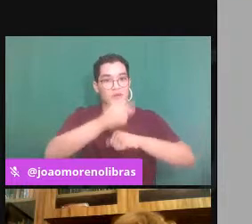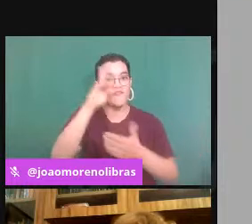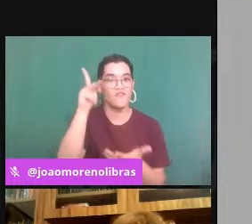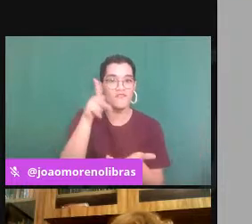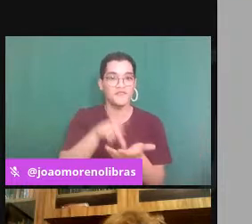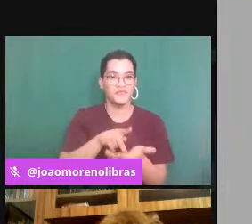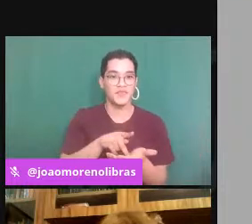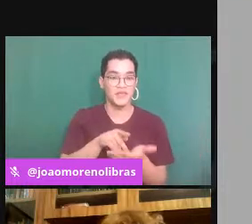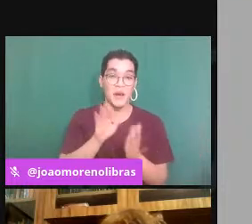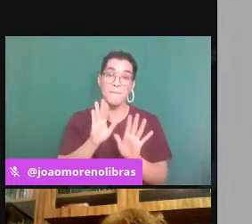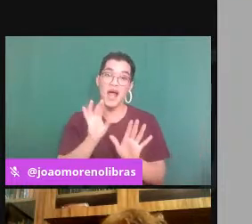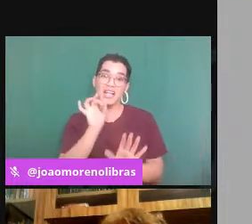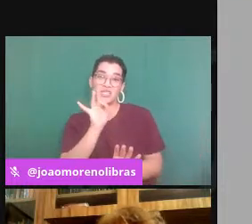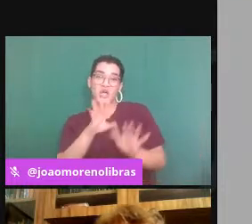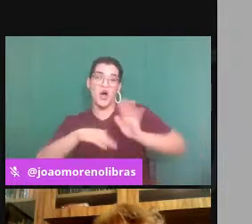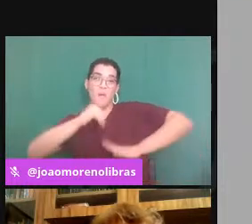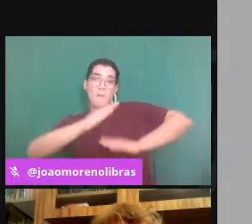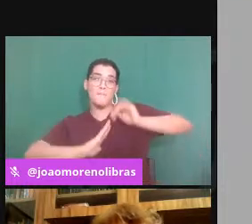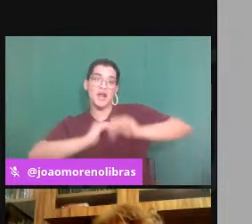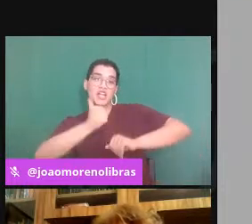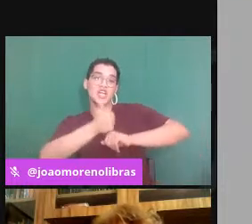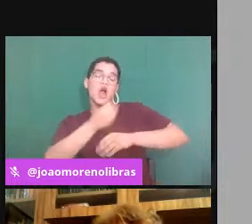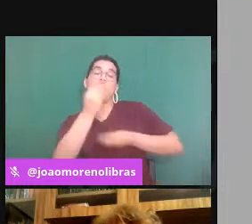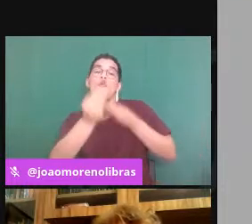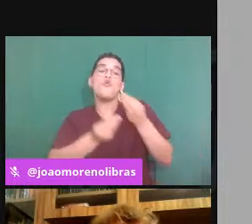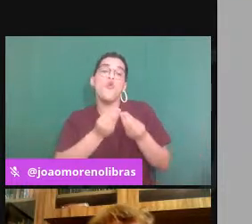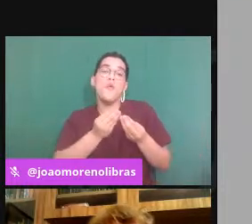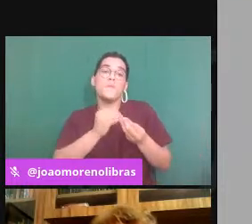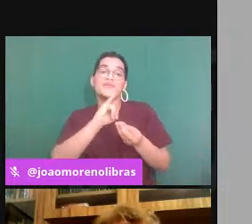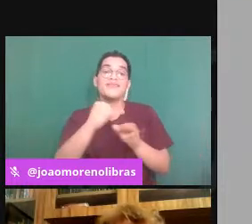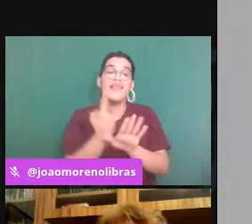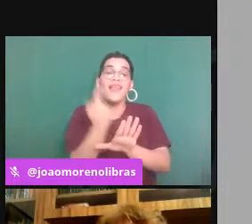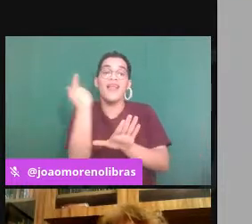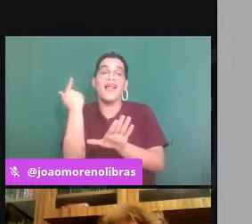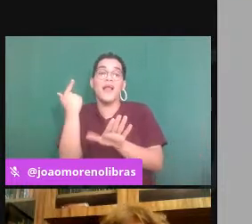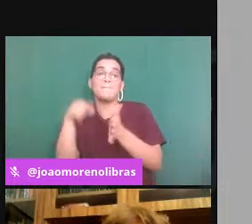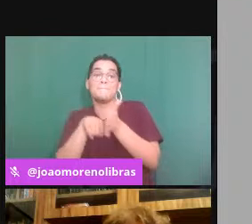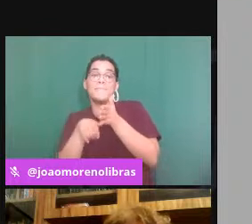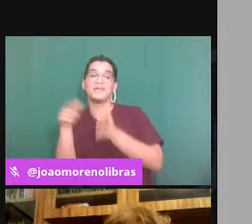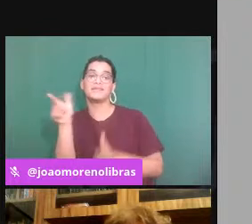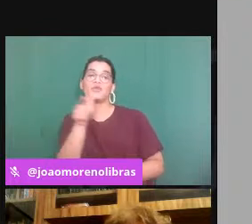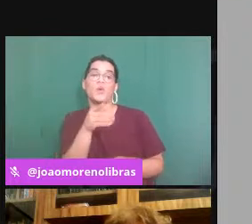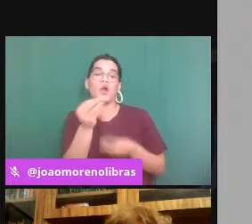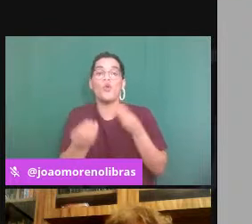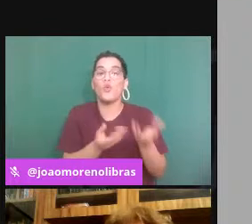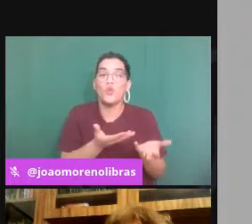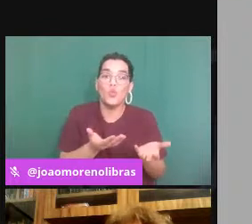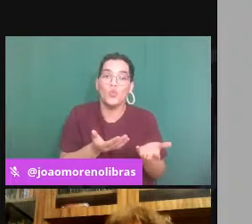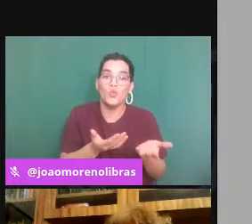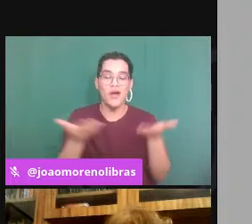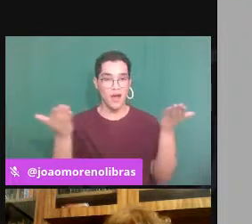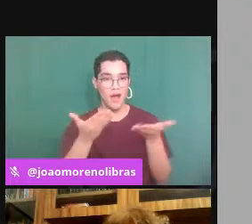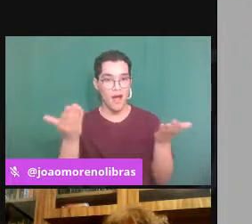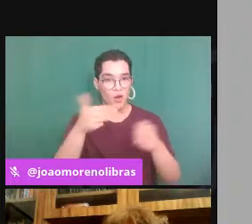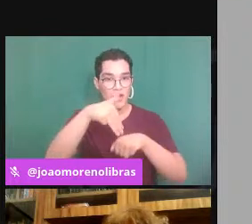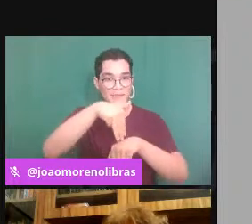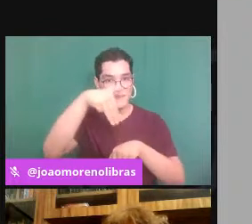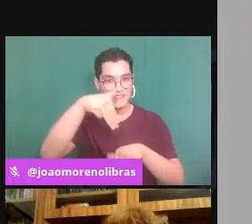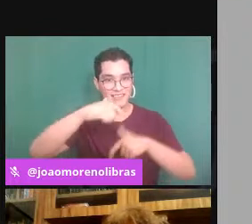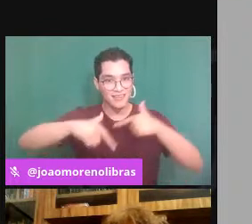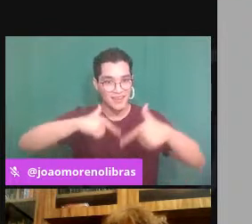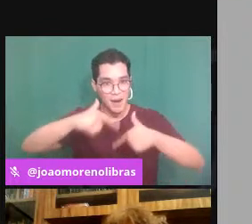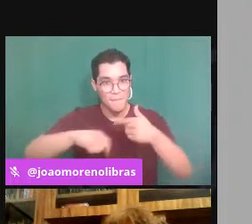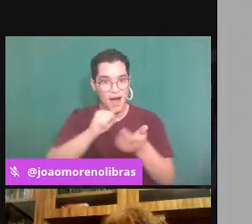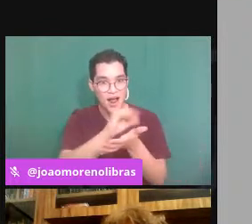fazer um trabalho de aplicação sem passar por essa etapa. Em trabalhos de mestrado, que hoje nós temos no máximo 2 anos